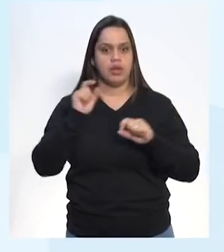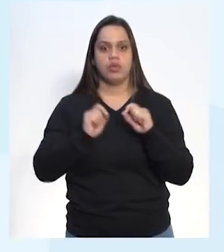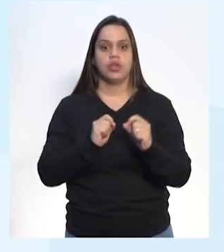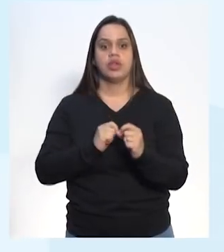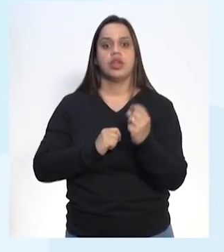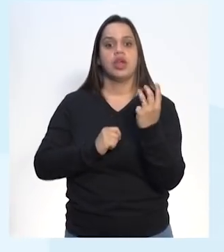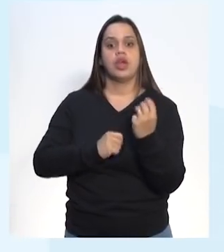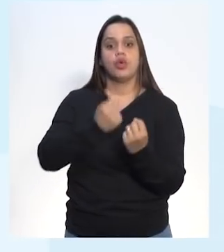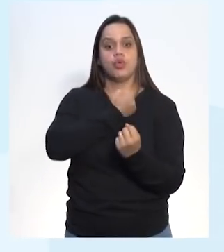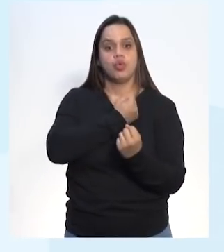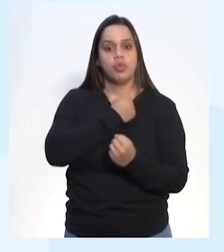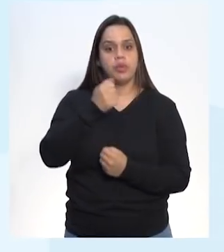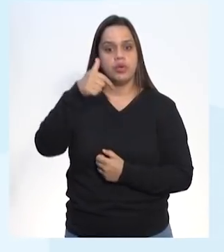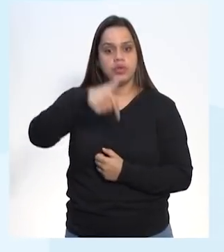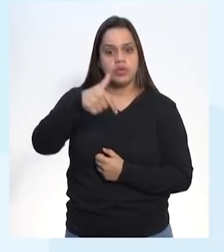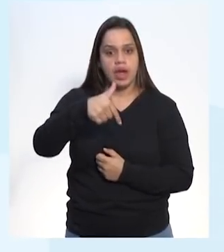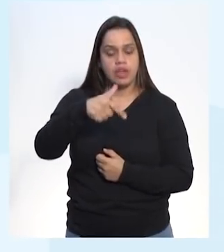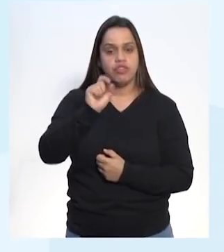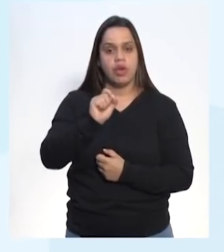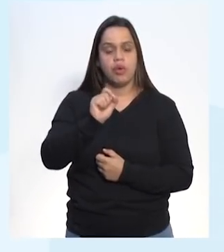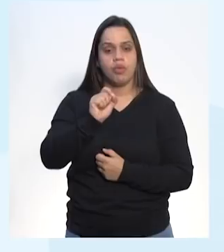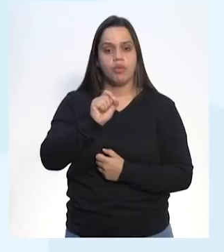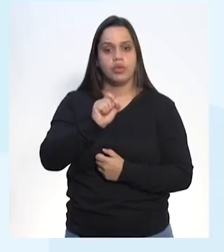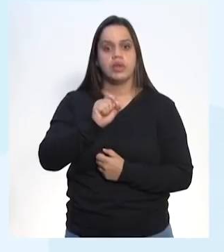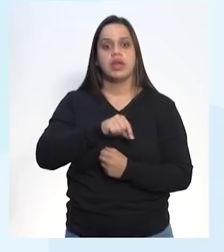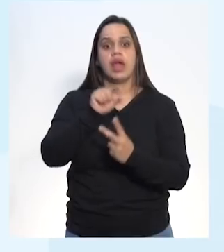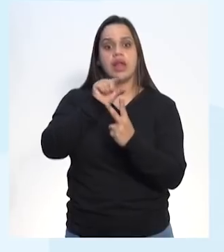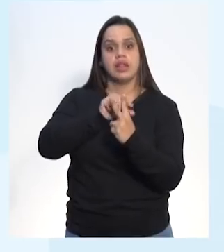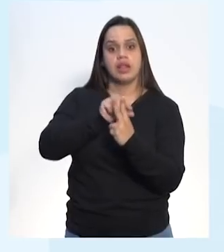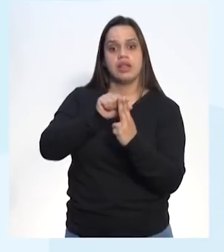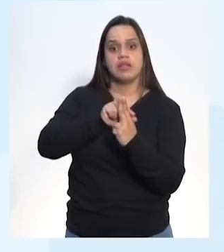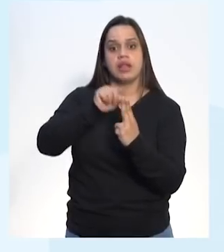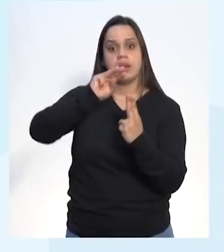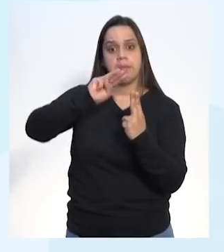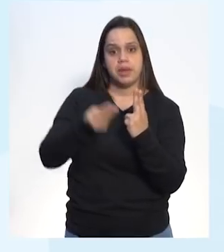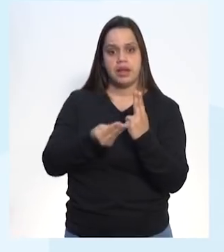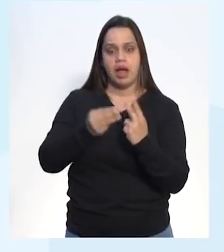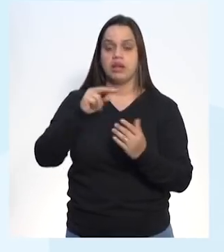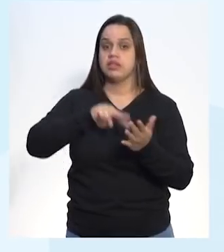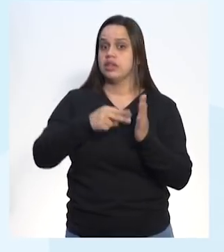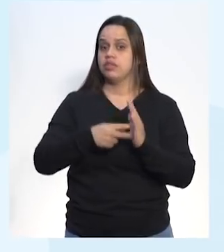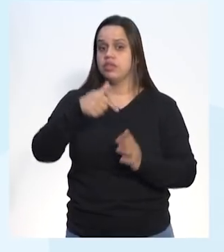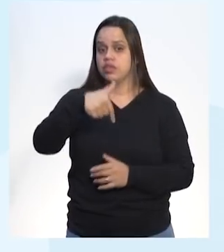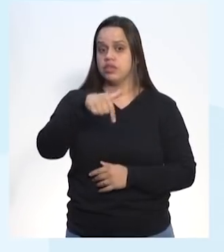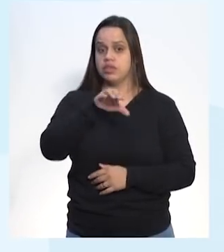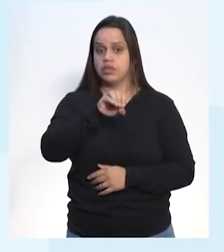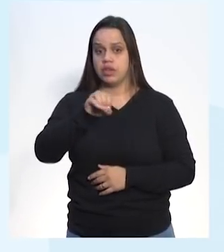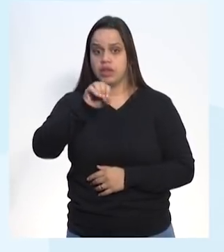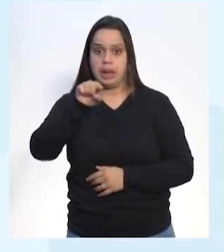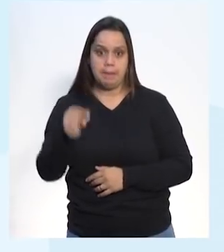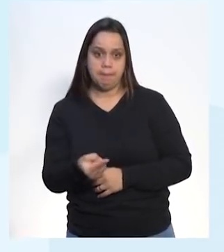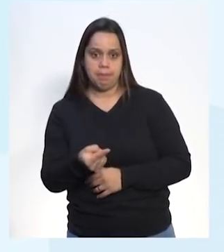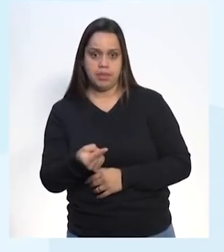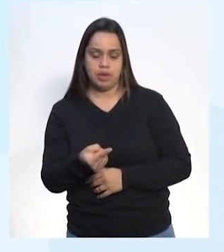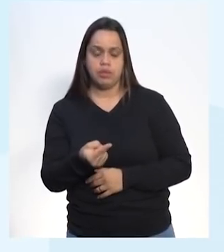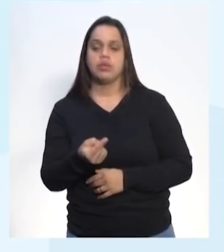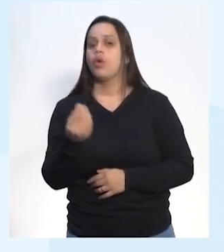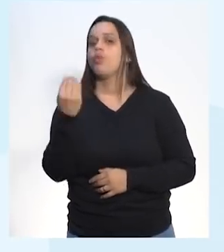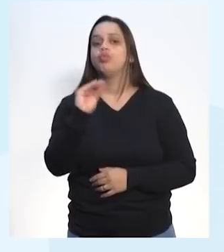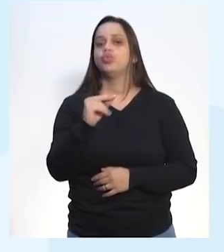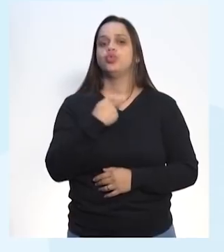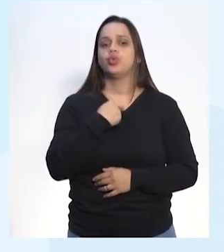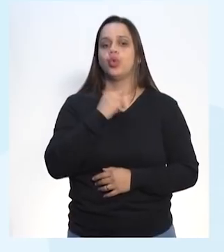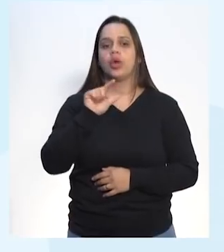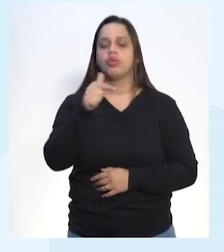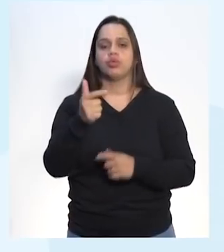7, ele é uma dezena de milhar. 70 mil. Isso mesmo. Então, eu não poderia colocar ele em outro valor para poder representar esses 70 mil,